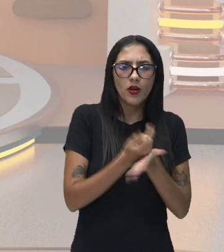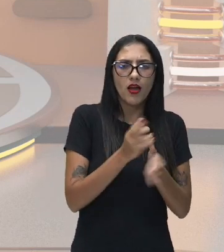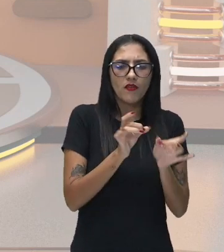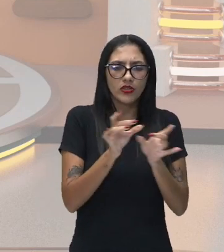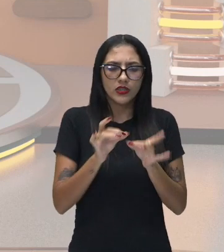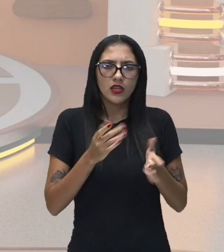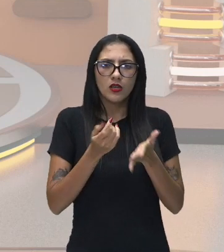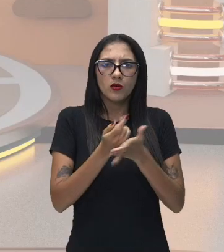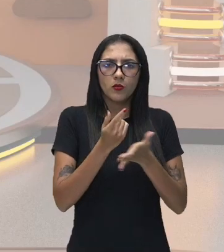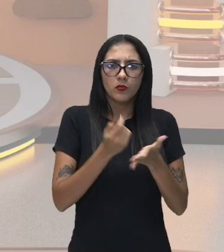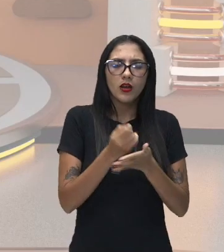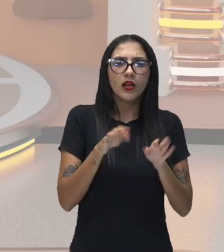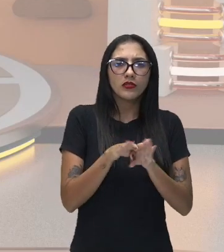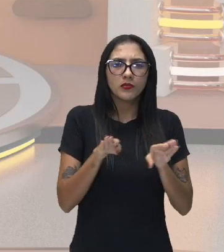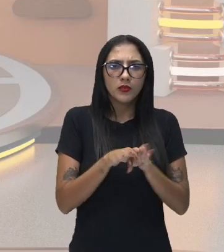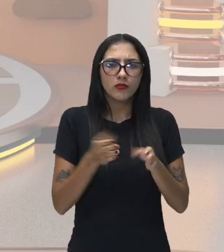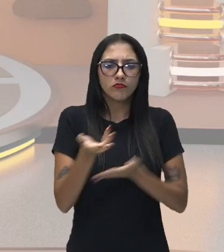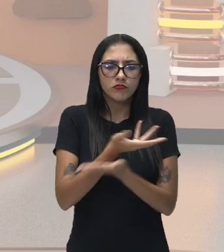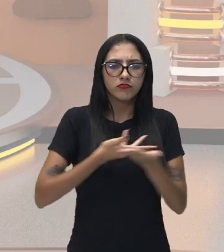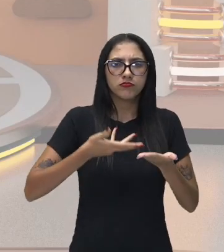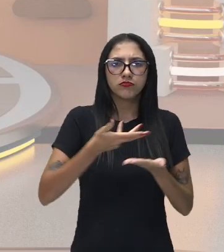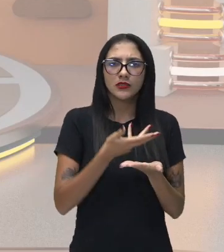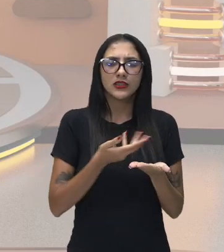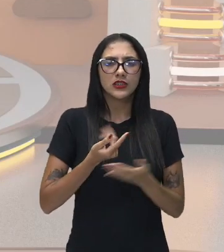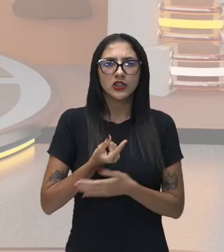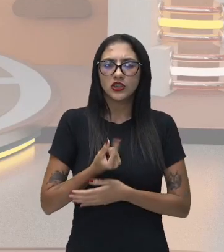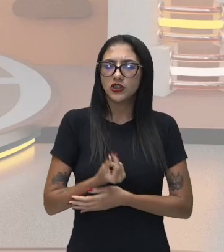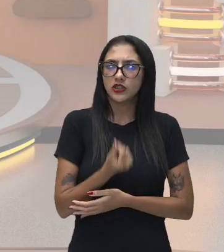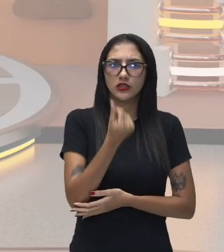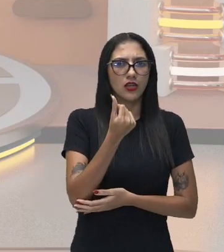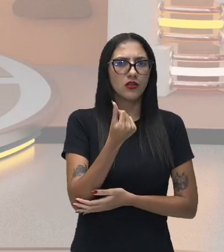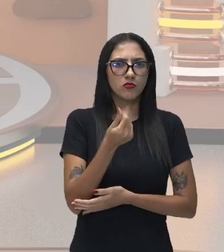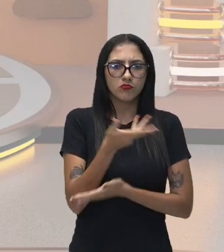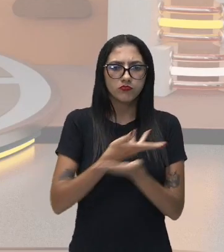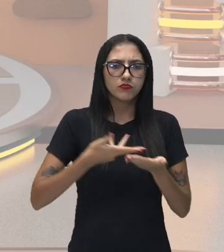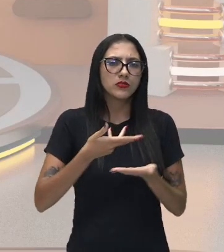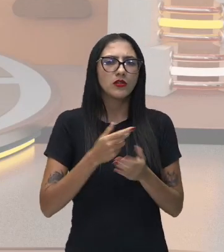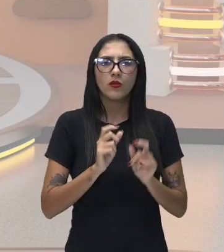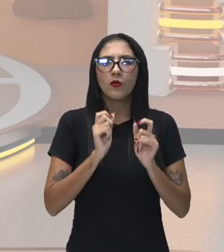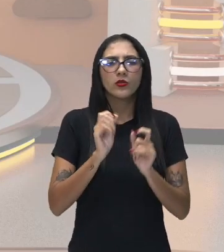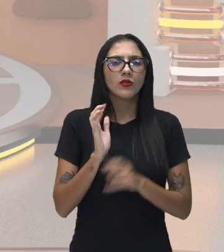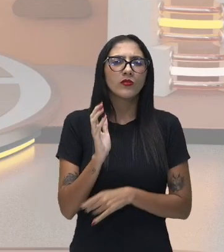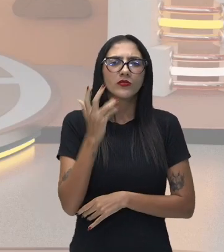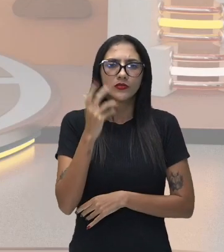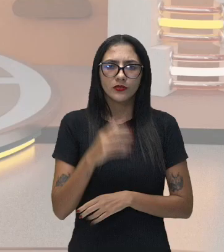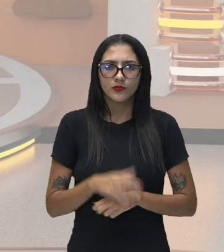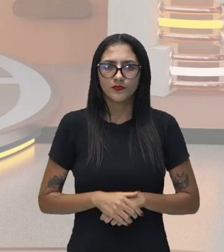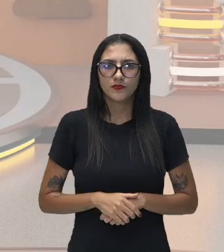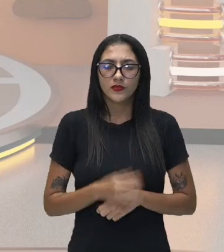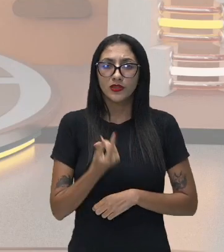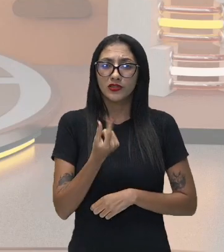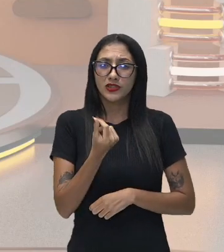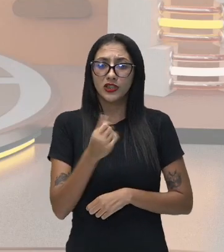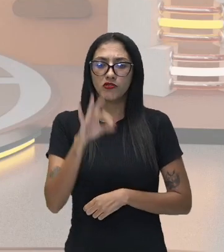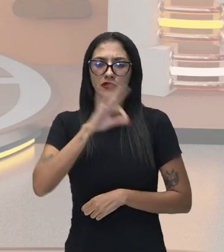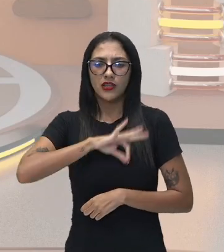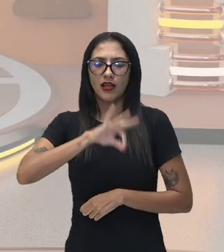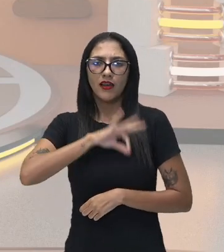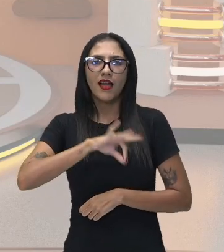sendo jogada no mercado, sendo produzida ali à torto e à direito, o que vai acontecer? Os salários dos trabalhadores